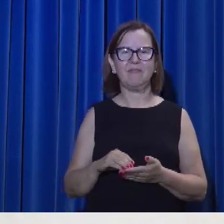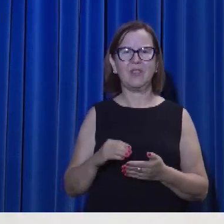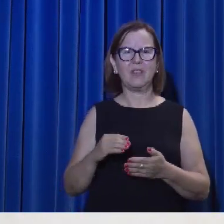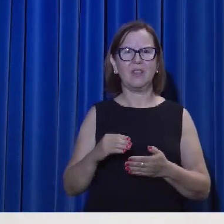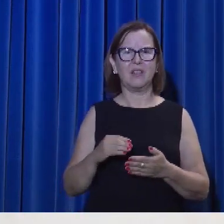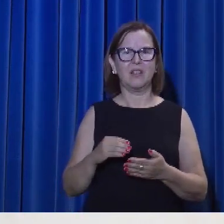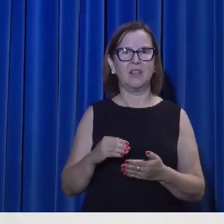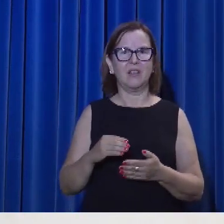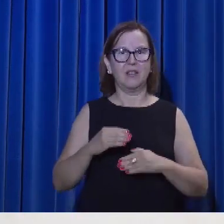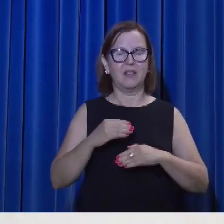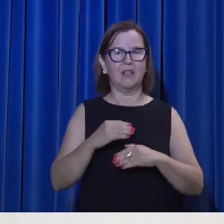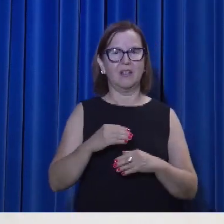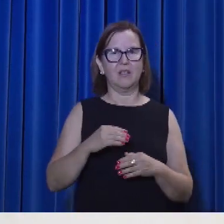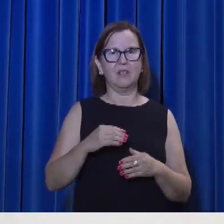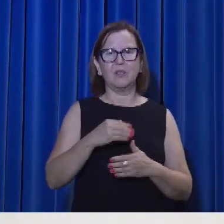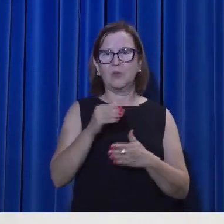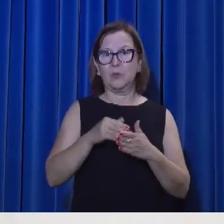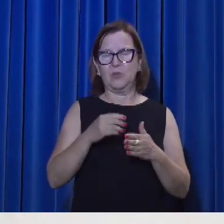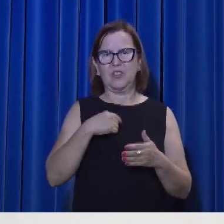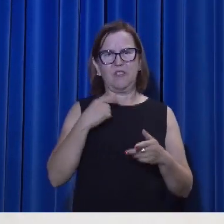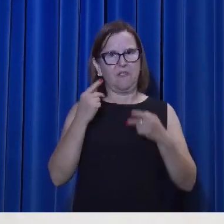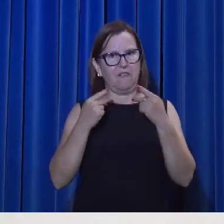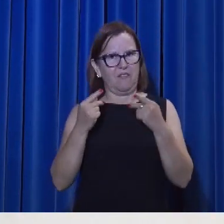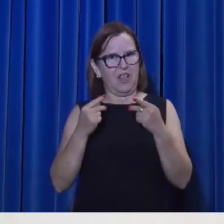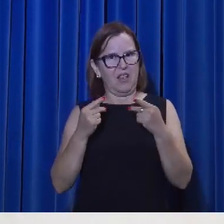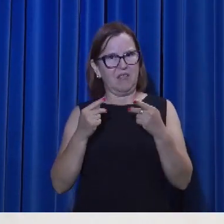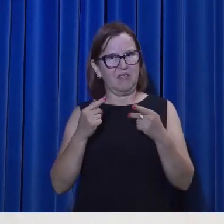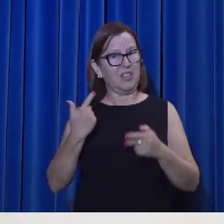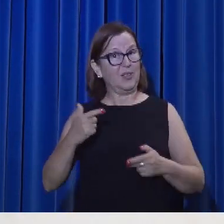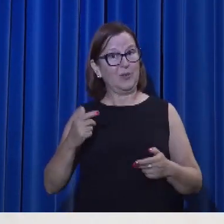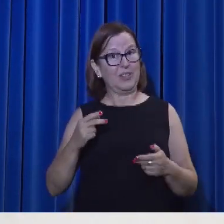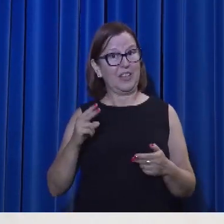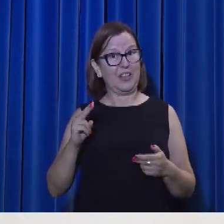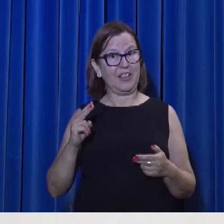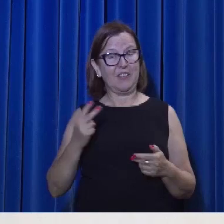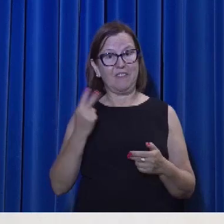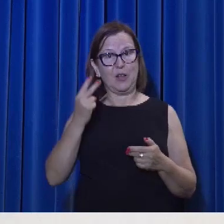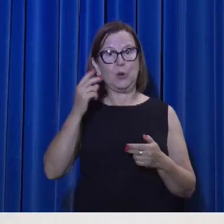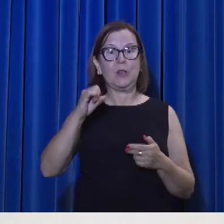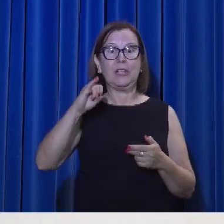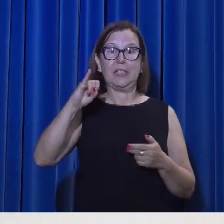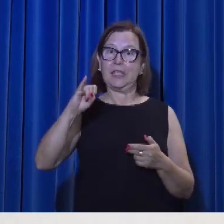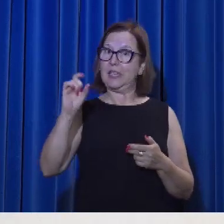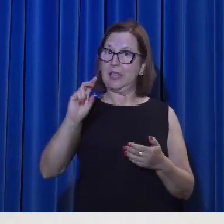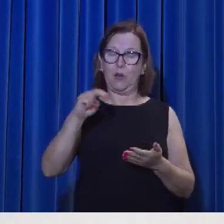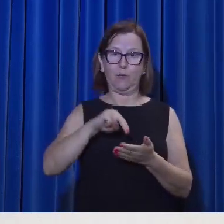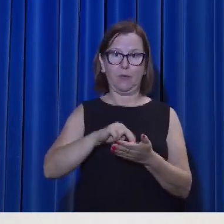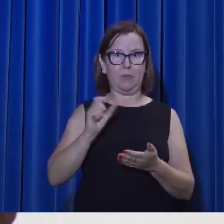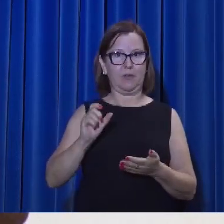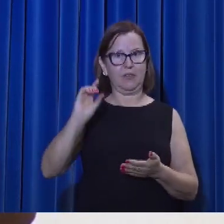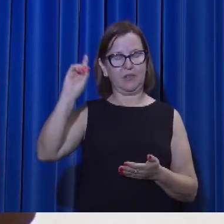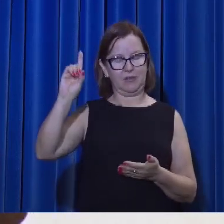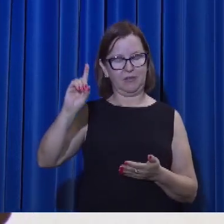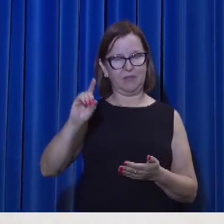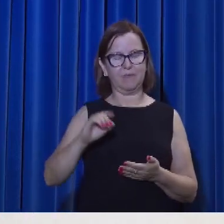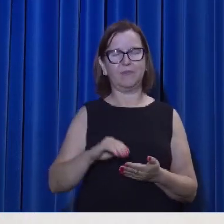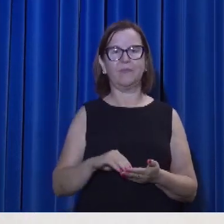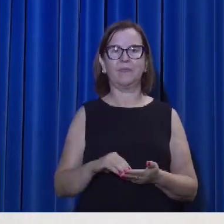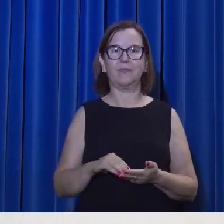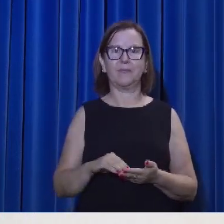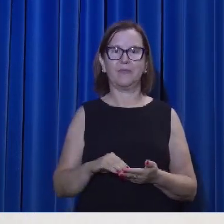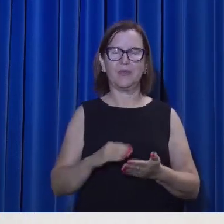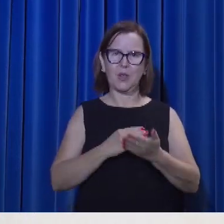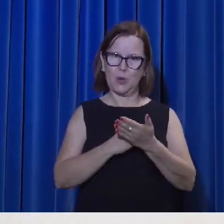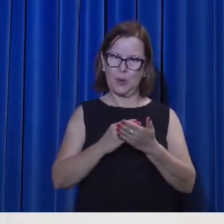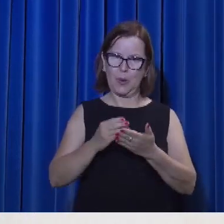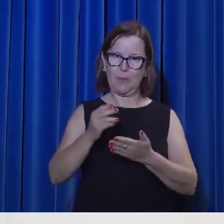que eu falar não tem valor algum, se não tiver baseado na palavra de Deus. Então eu convido os irmãos a acompanhar a leitura,